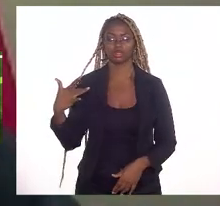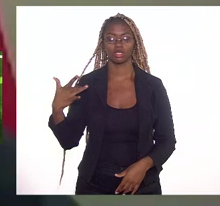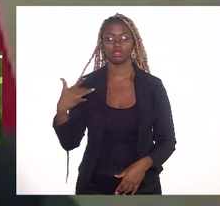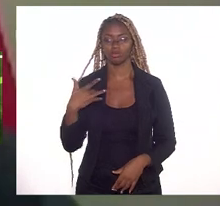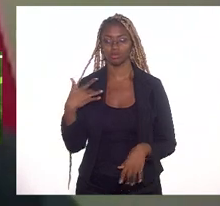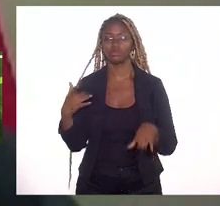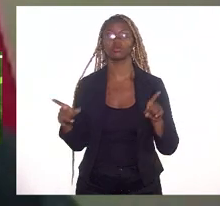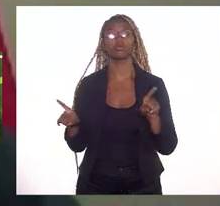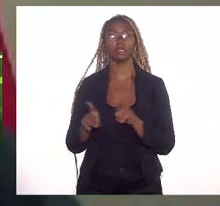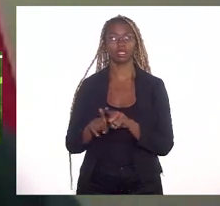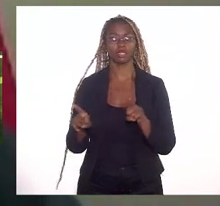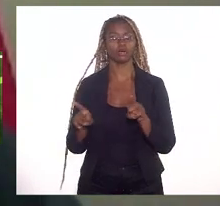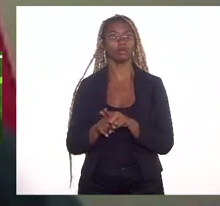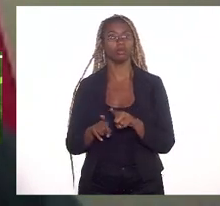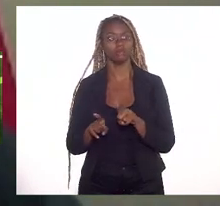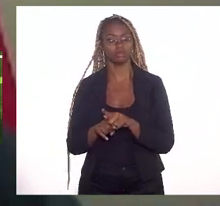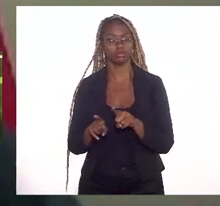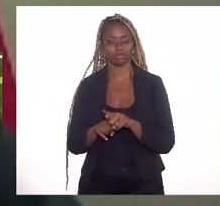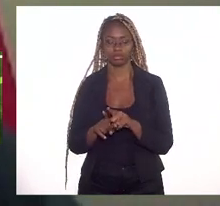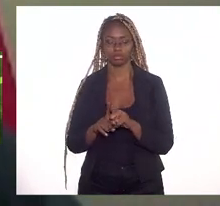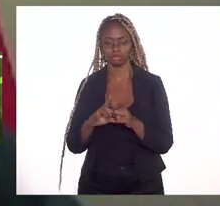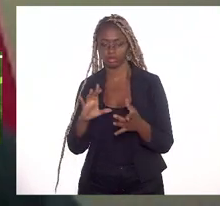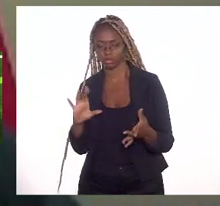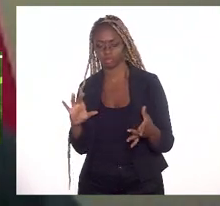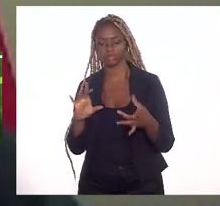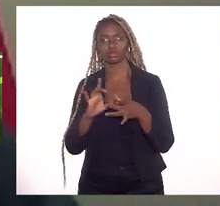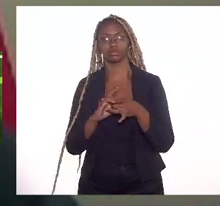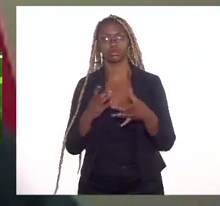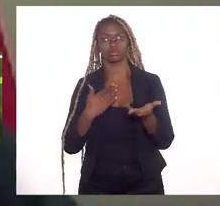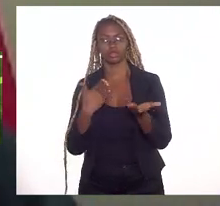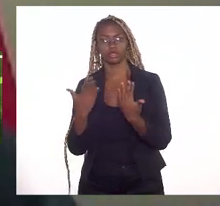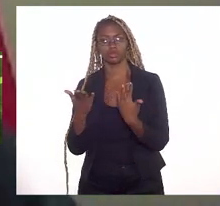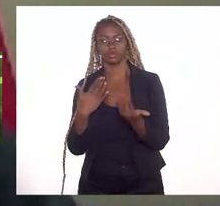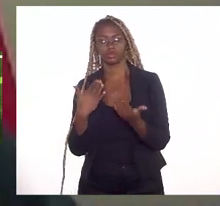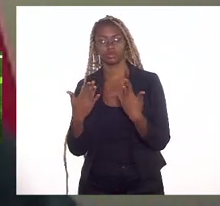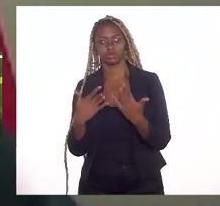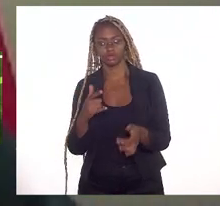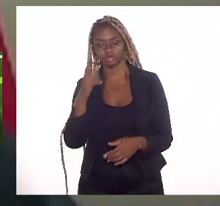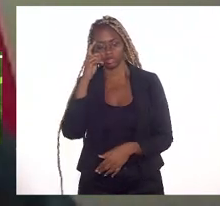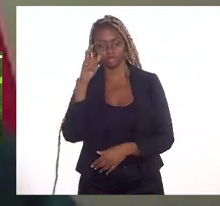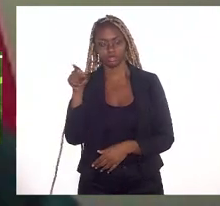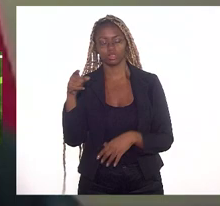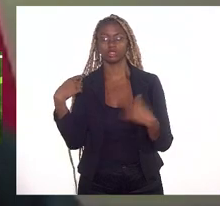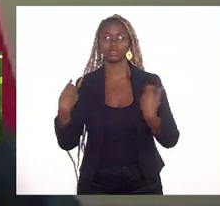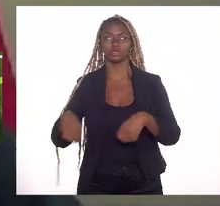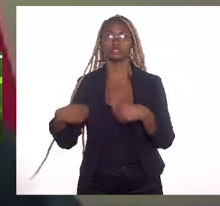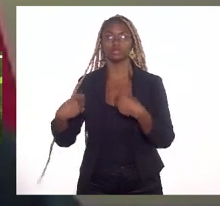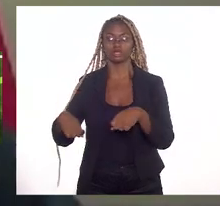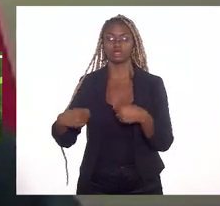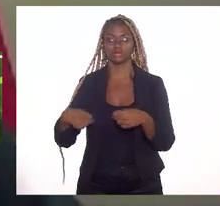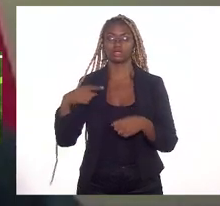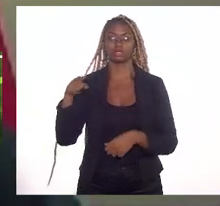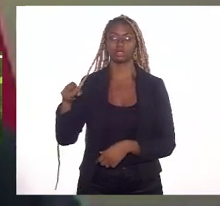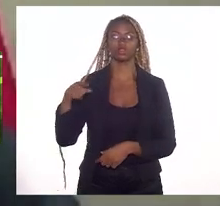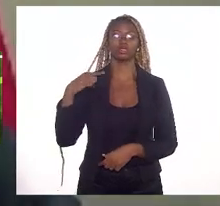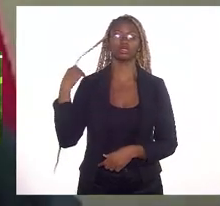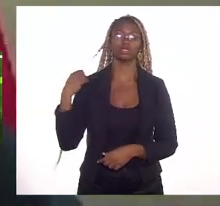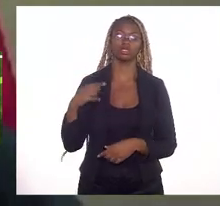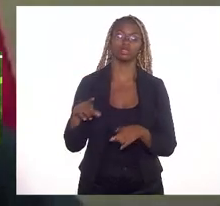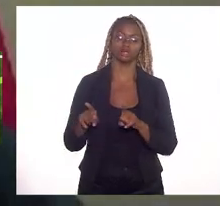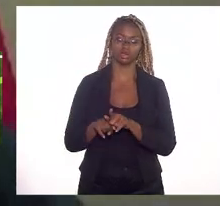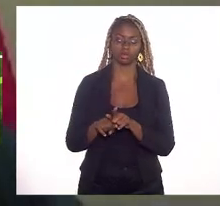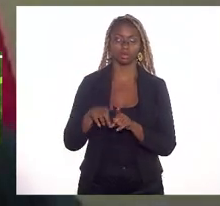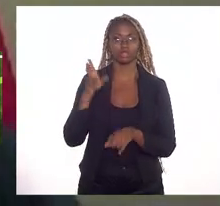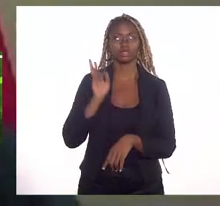ser também, né, um canal de articulação para o atendimento dessas demandas. Aí,